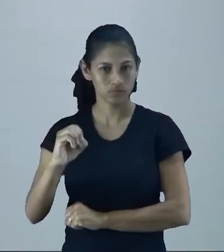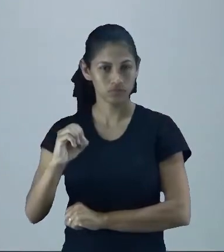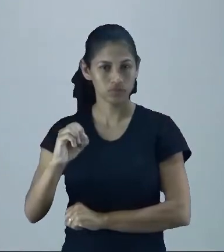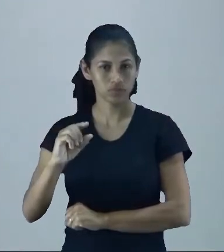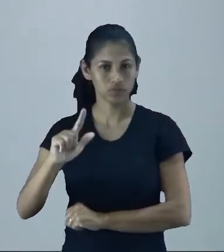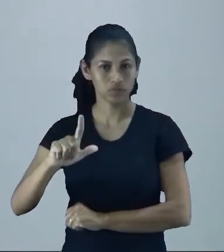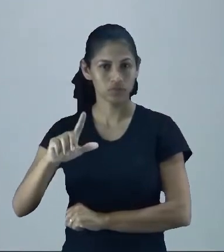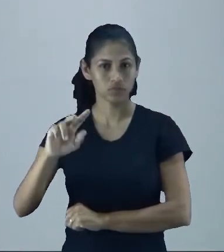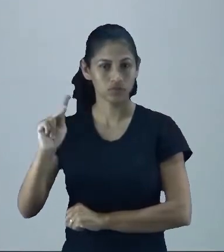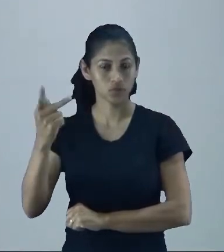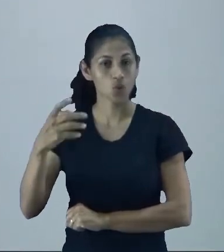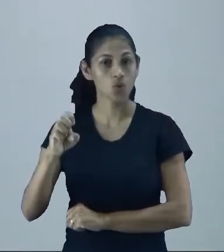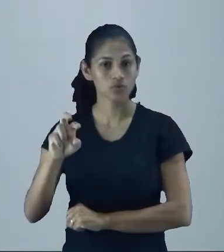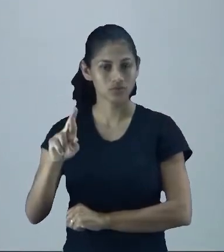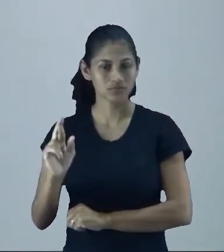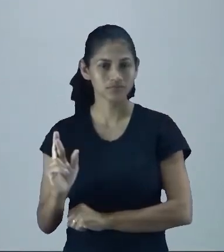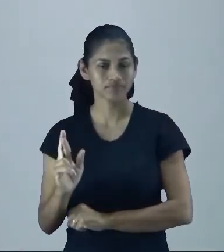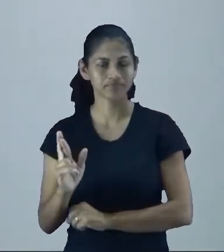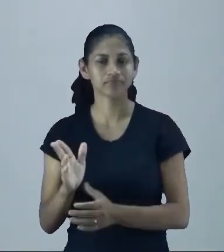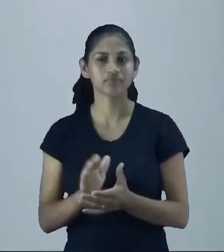também o milho, né?